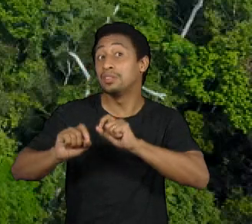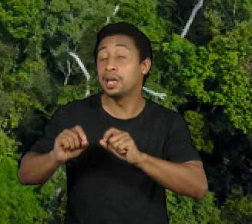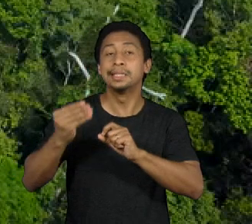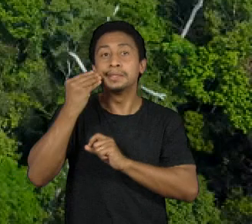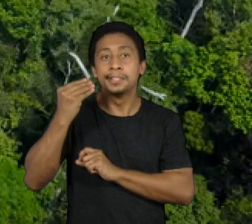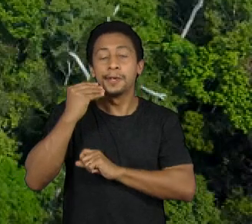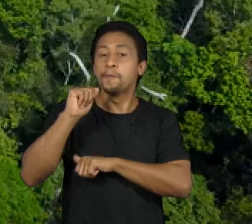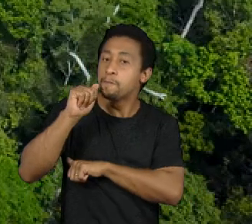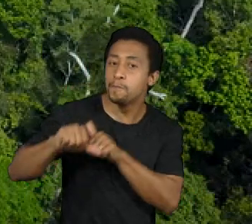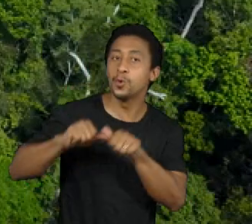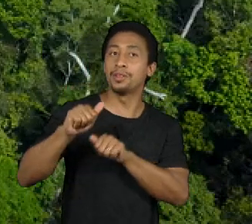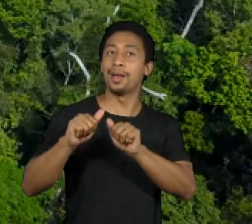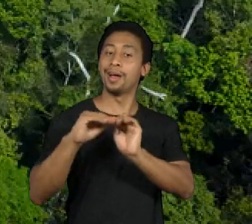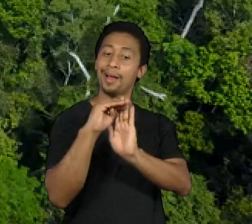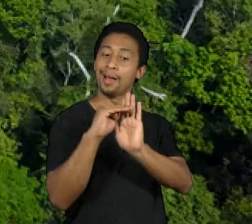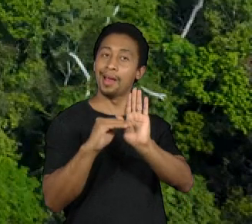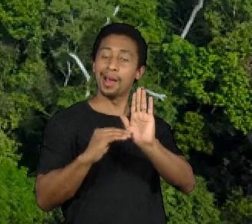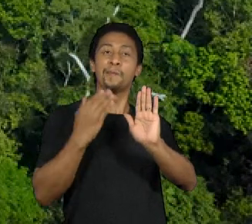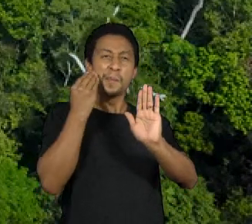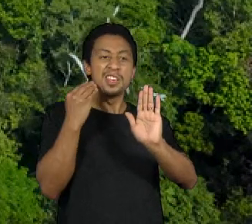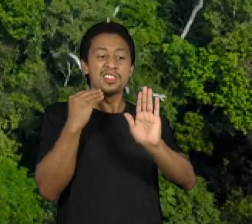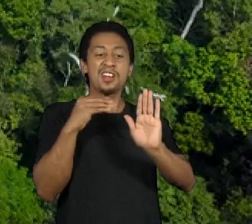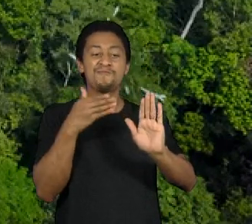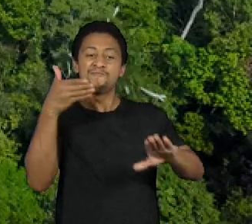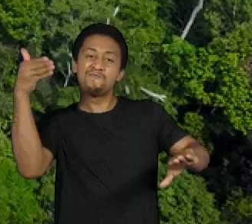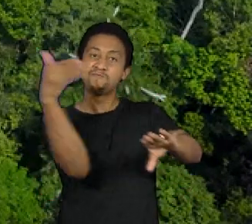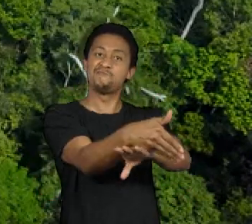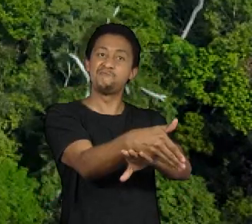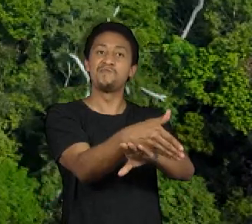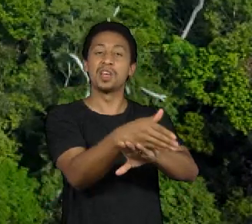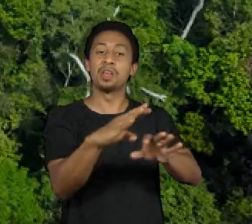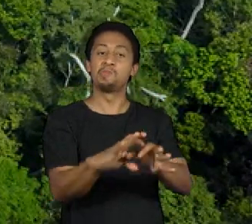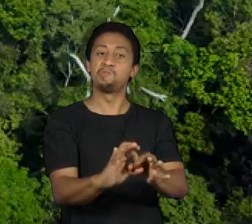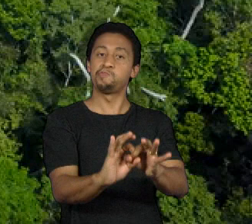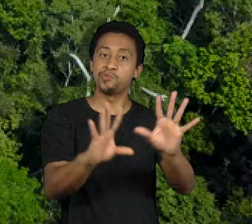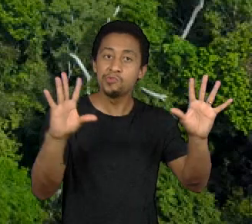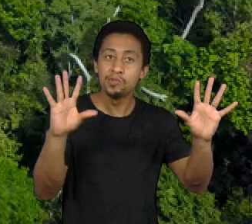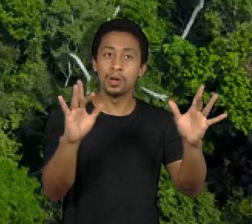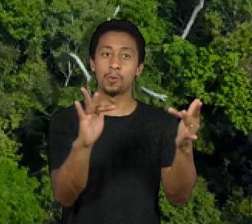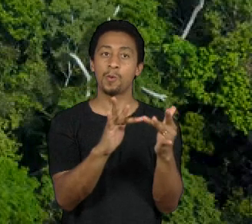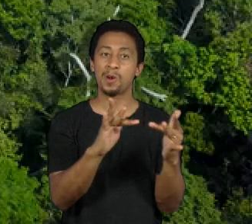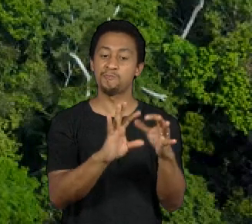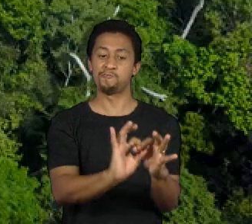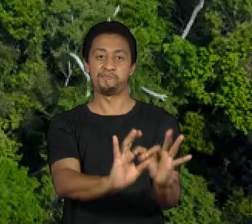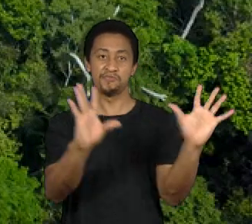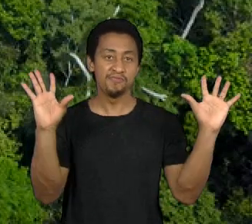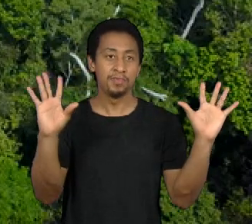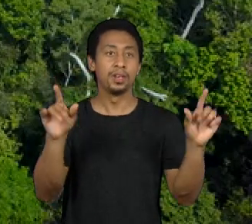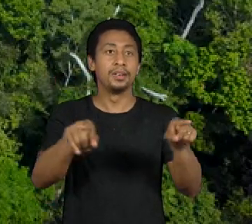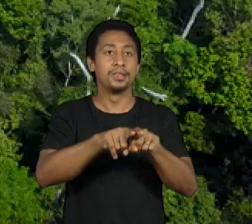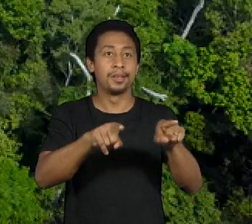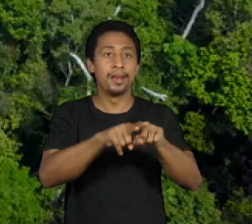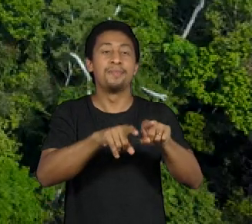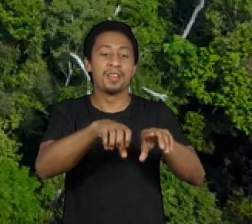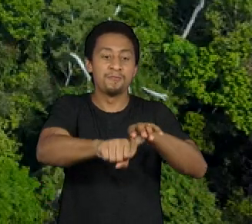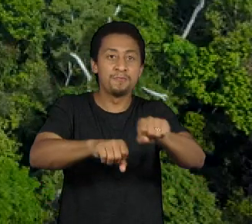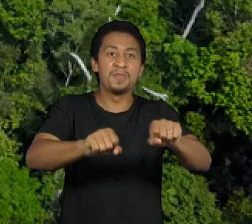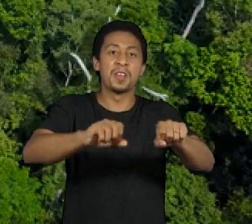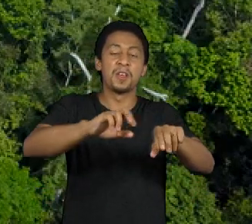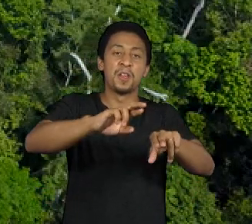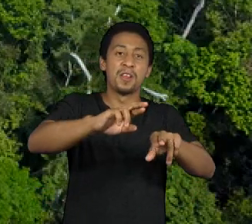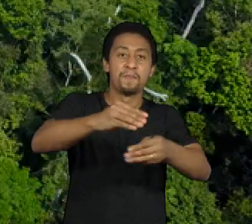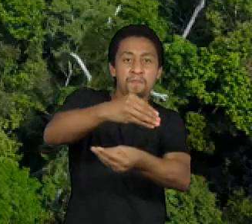essa política para gerar possibilidades de permitir o contato, inclusive de missionários